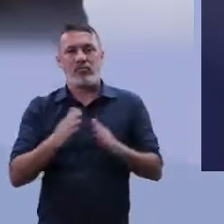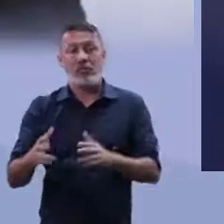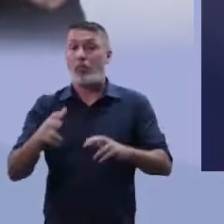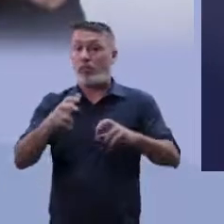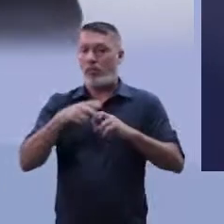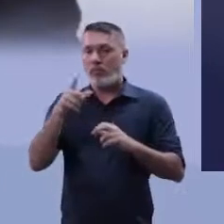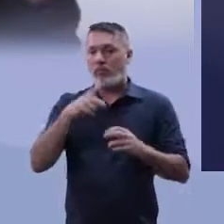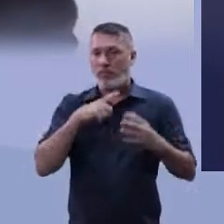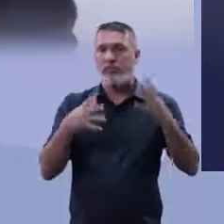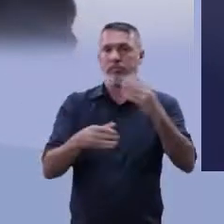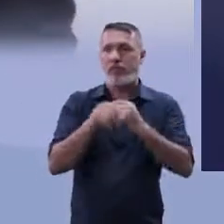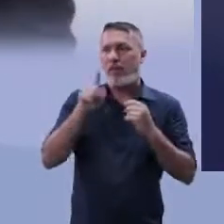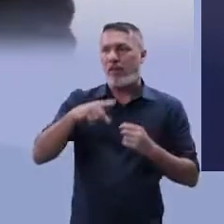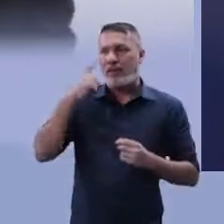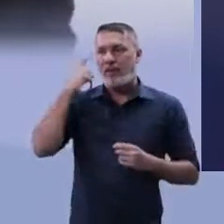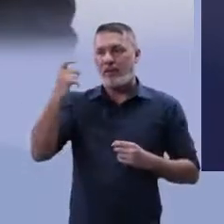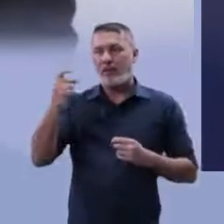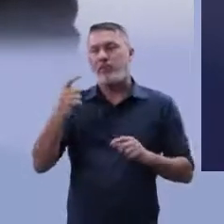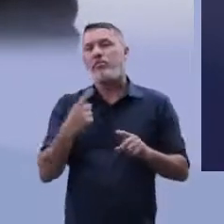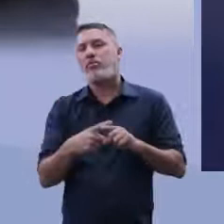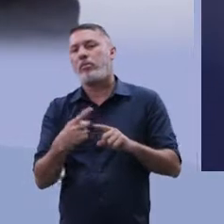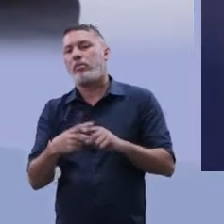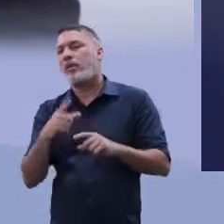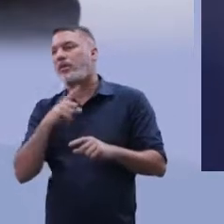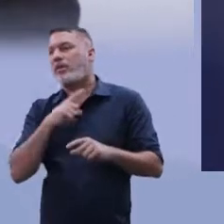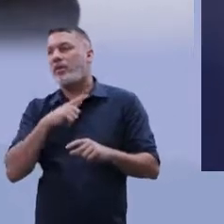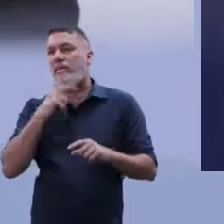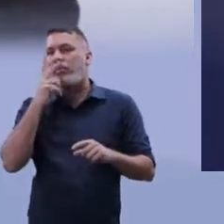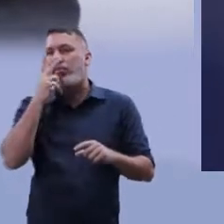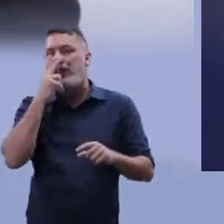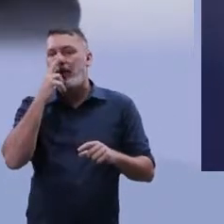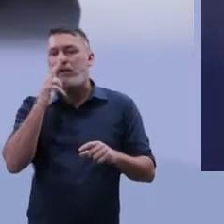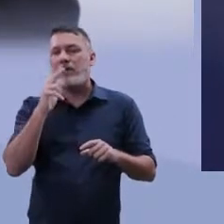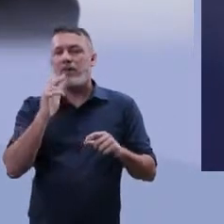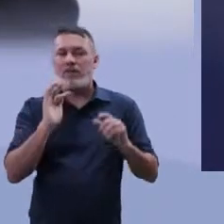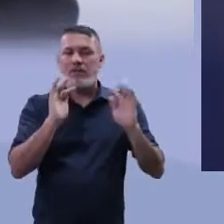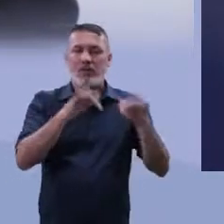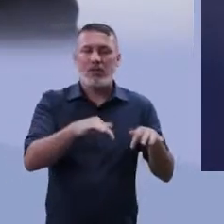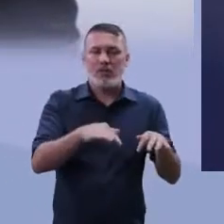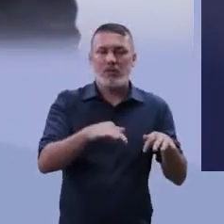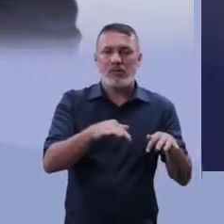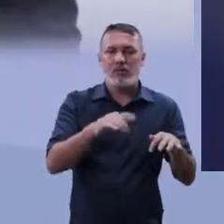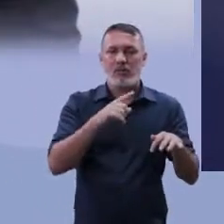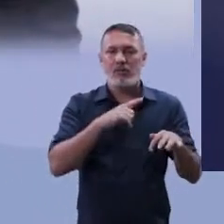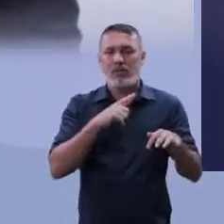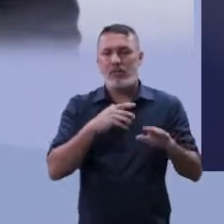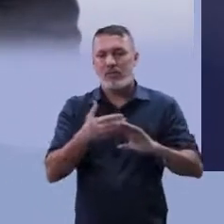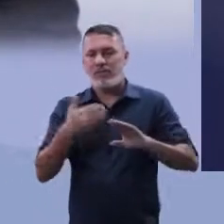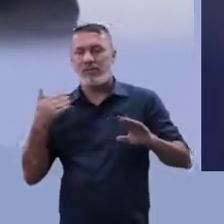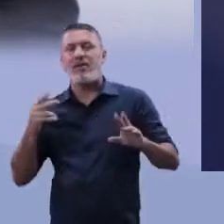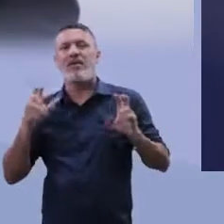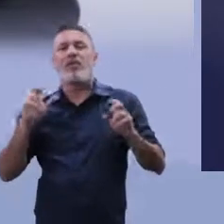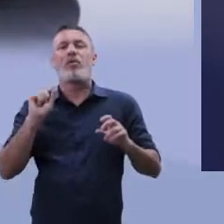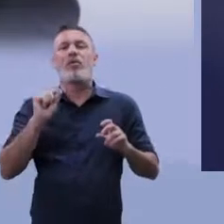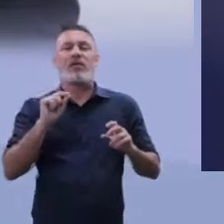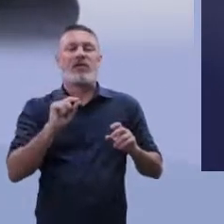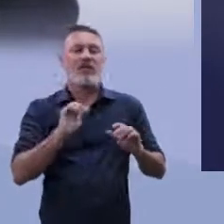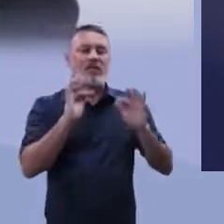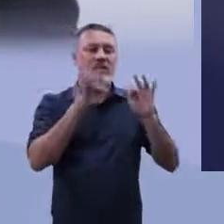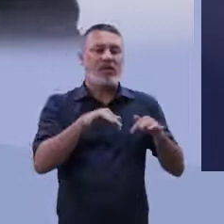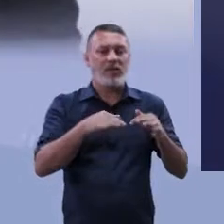conta o objetivo final que teriam. Então, isso aqui também é muito interessante, porque os fins justificam os meios, né? Isso é